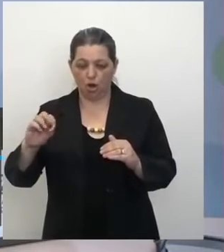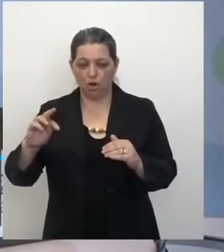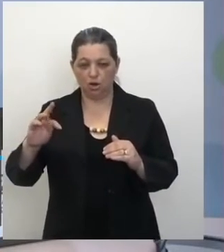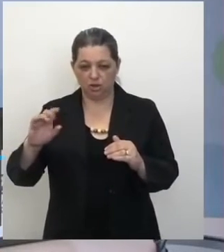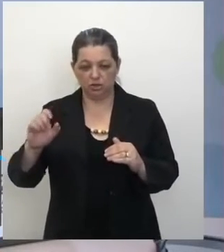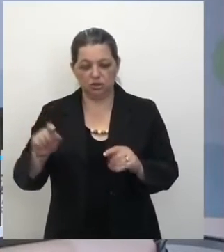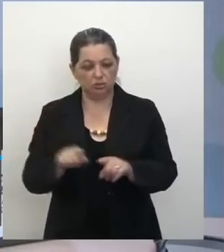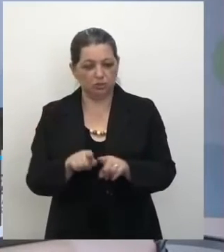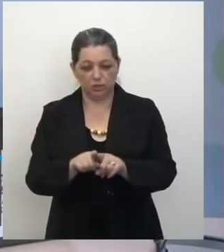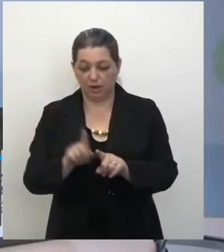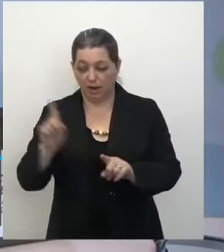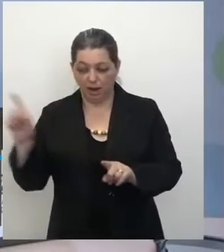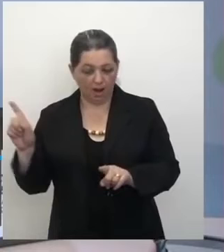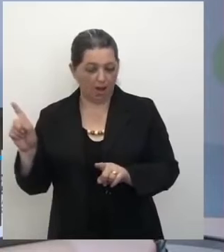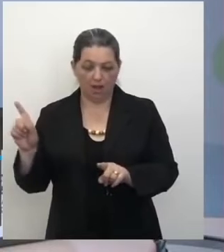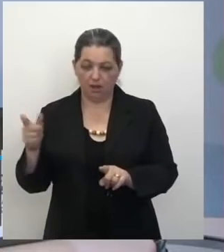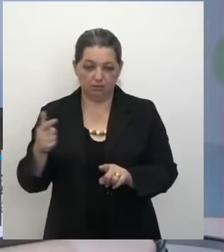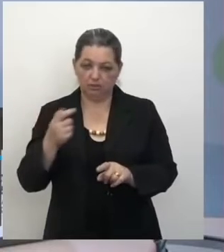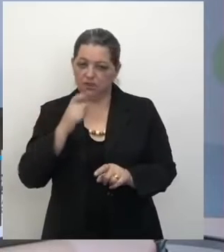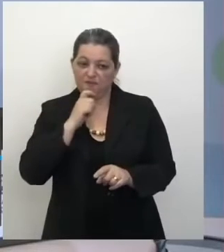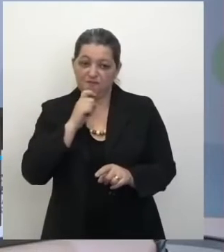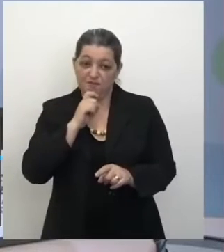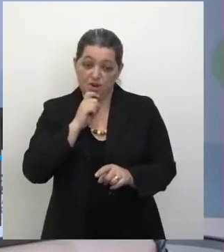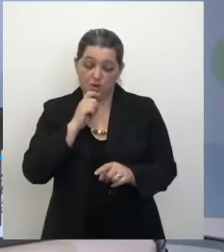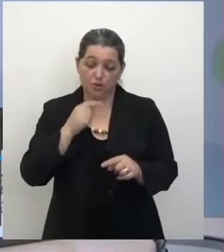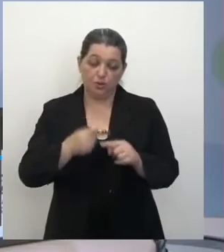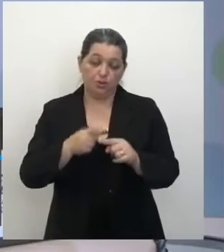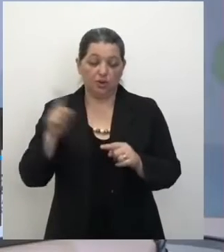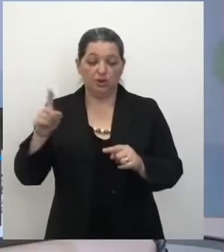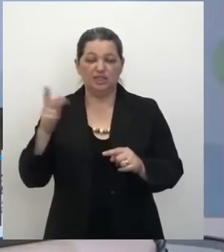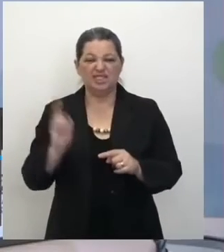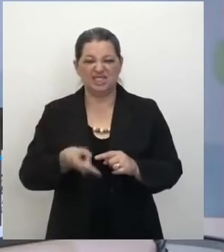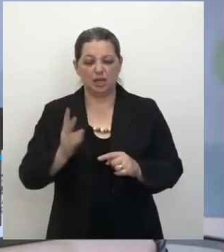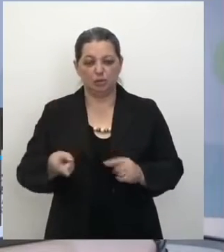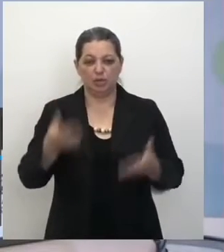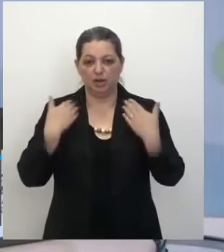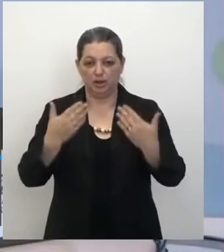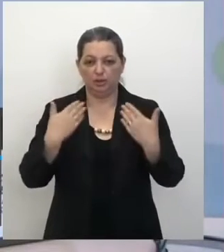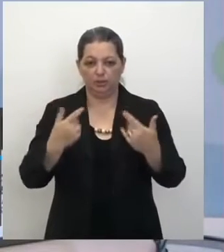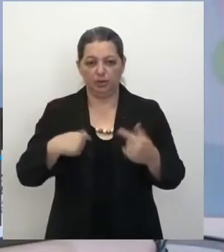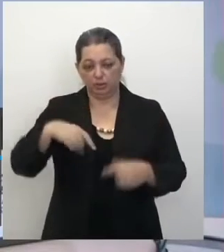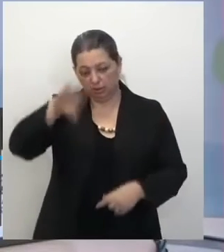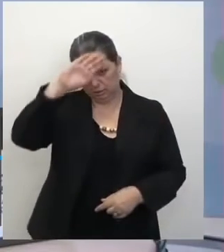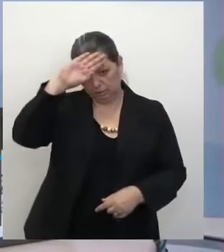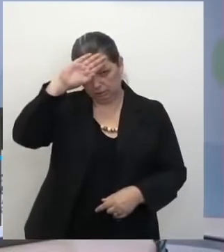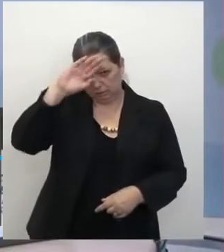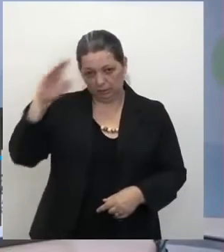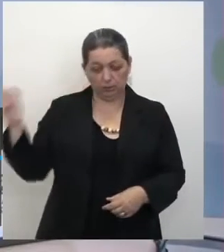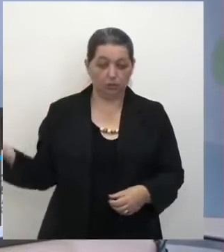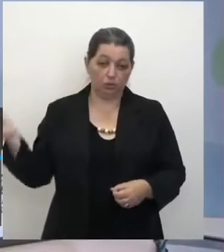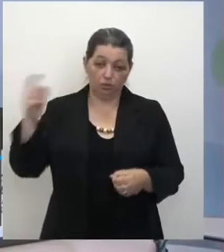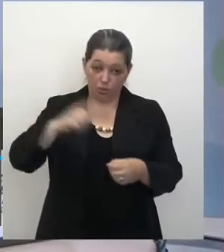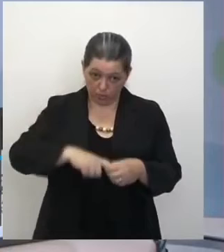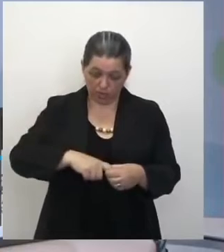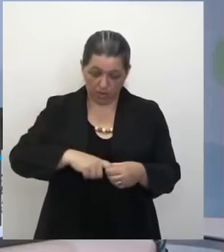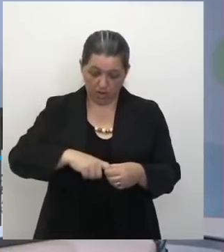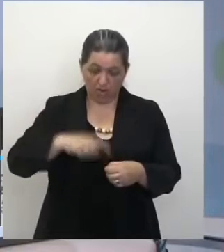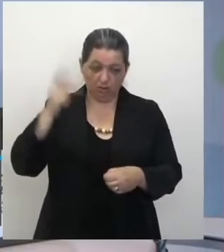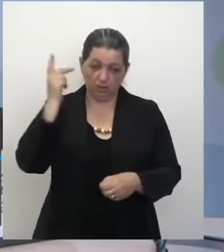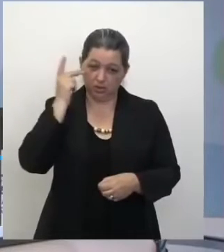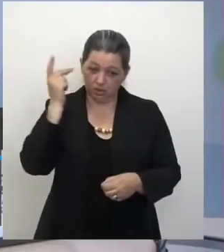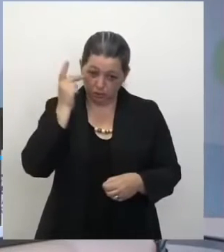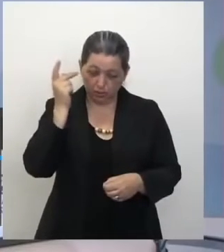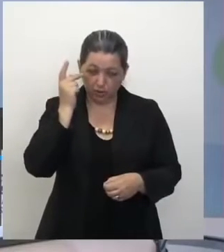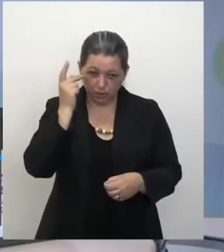lá não tem esse frio que tem aqui no Sudeste e no Sul do país, mas me deu febre. Quando eu voltei, essa questão do clima de